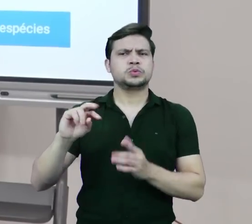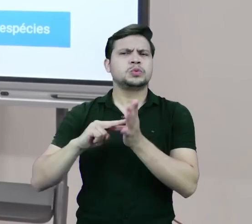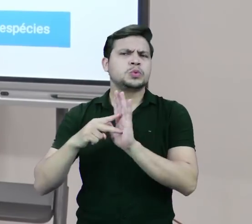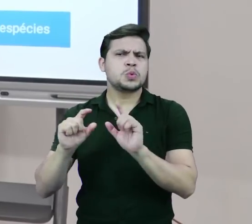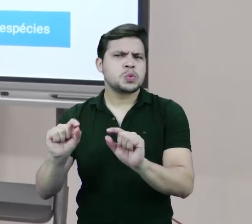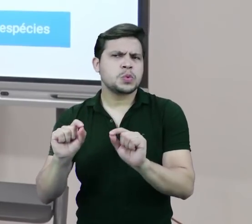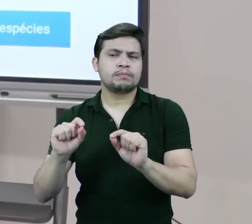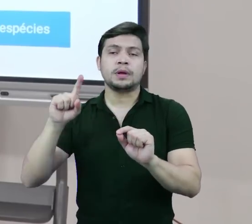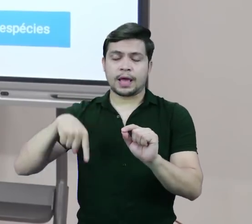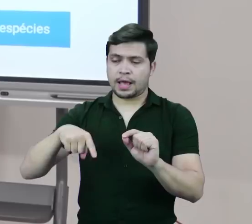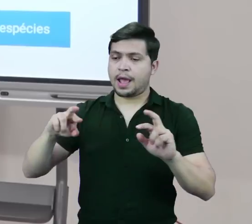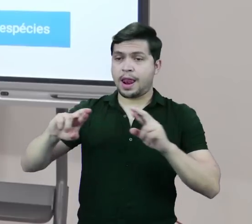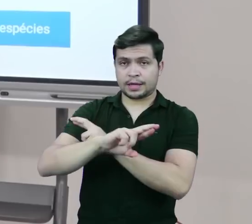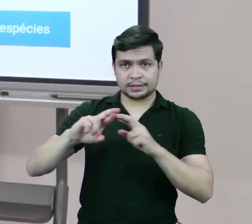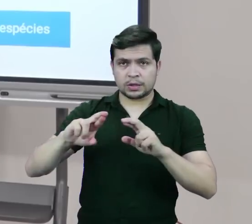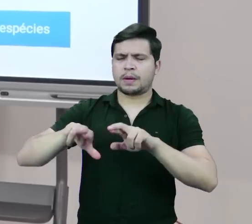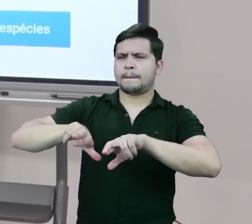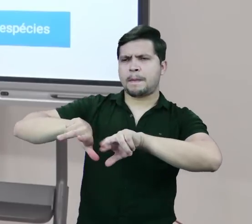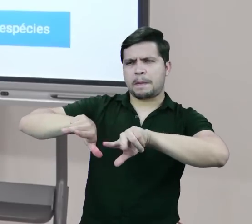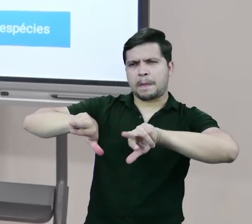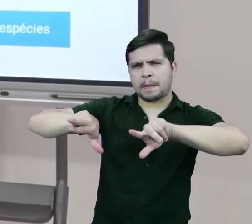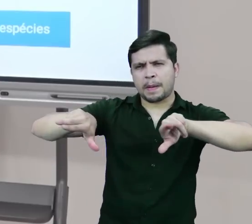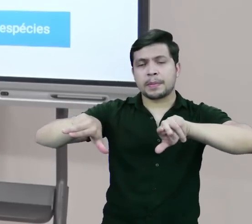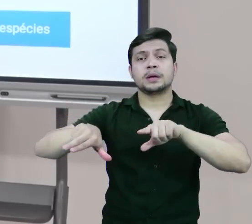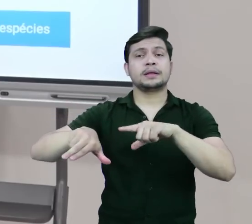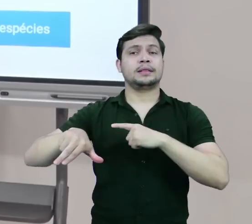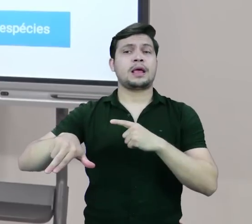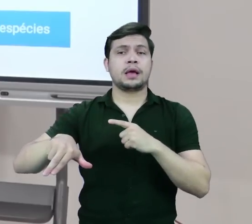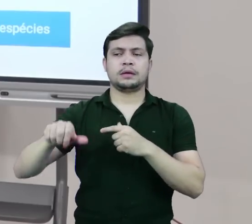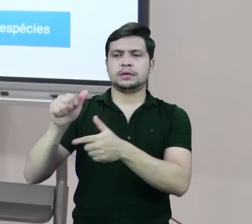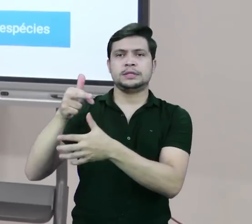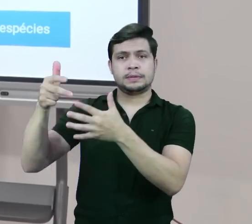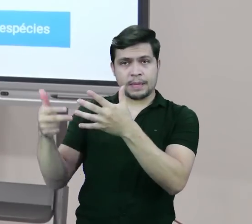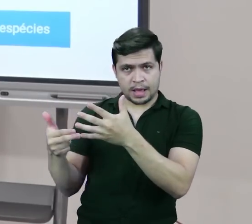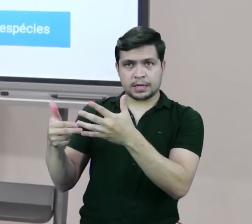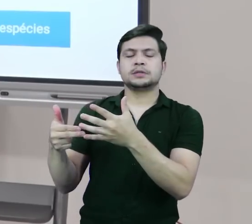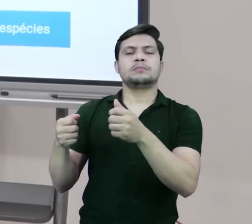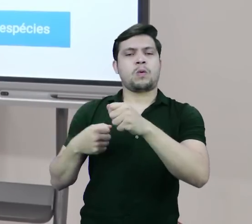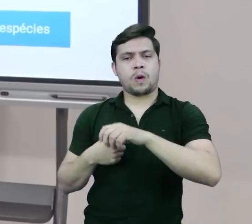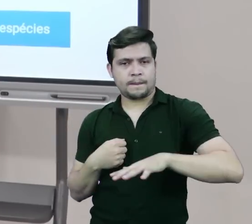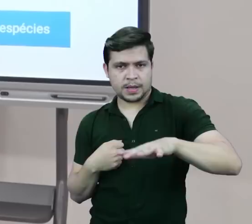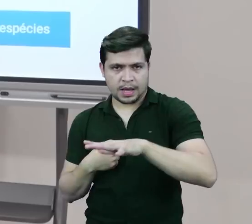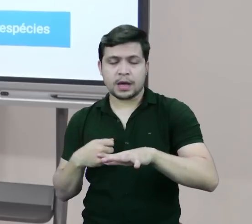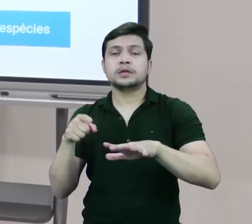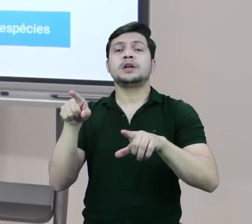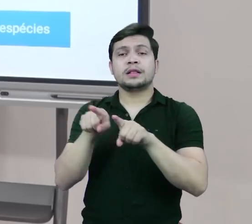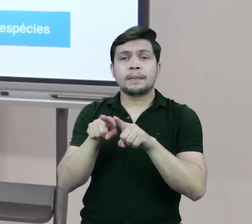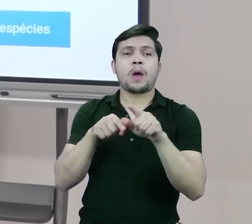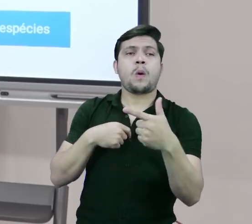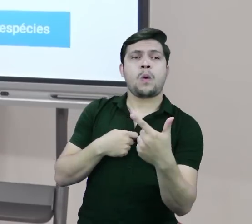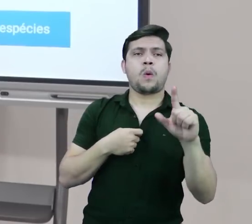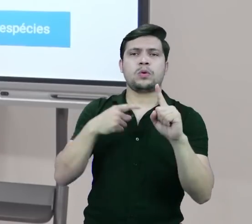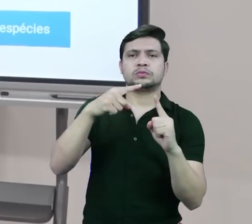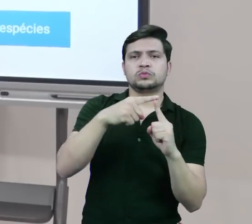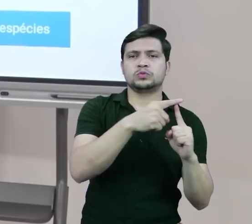nós temos um conjunto de relações que a espécie mantém com um habitat e com as outras espécies e com o próprio ambiente,